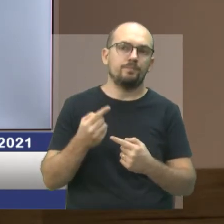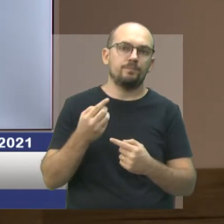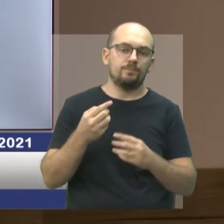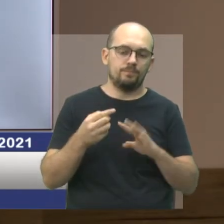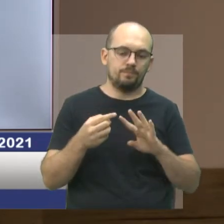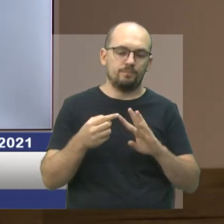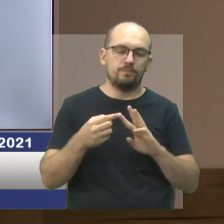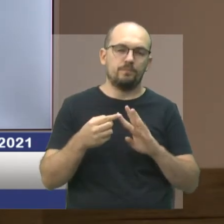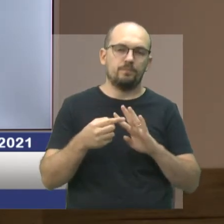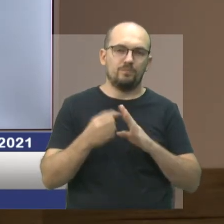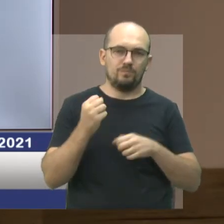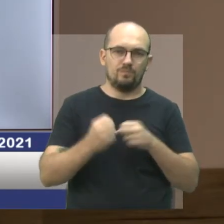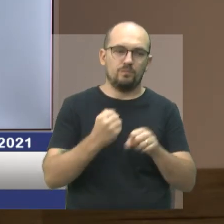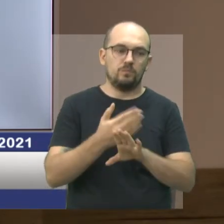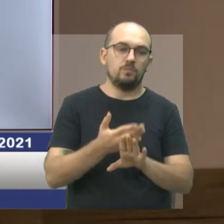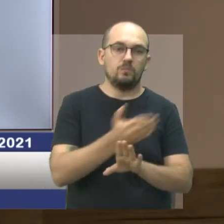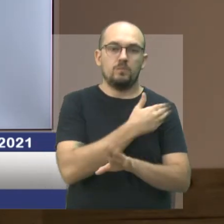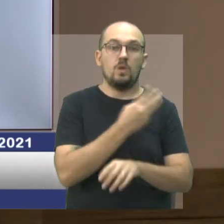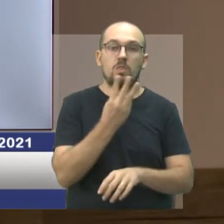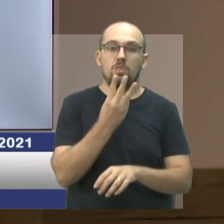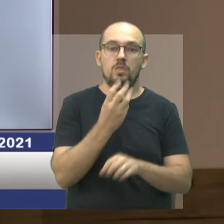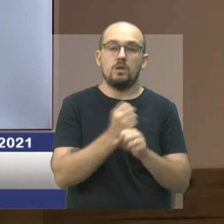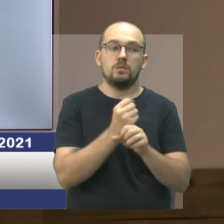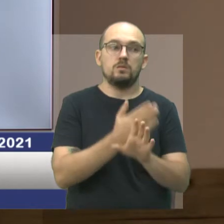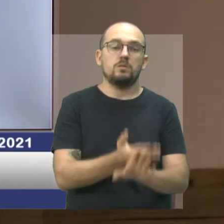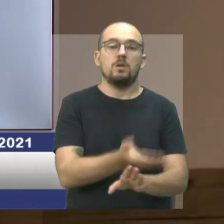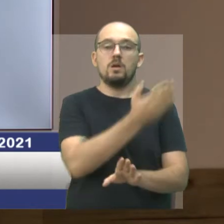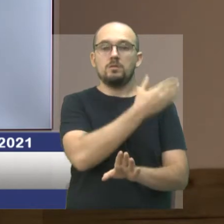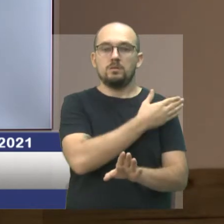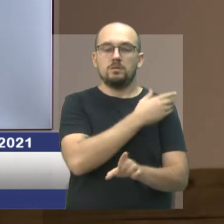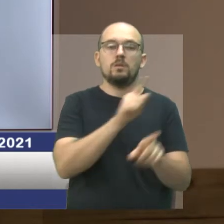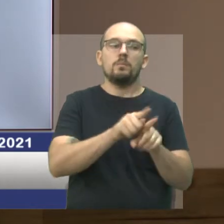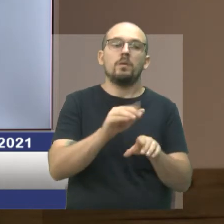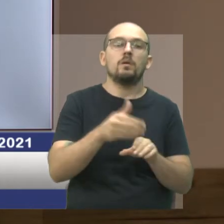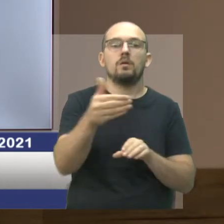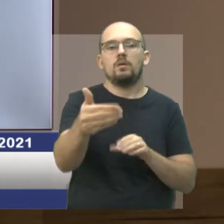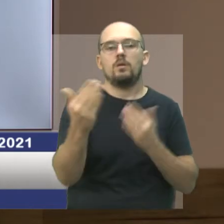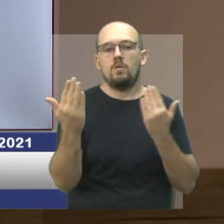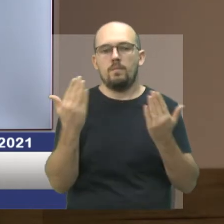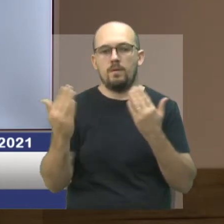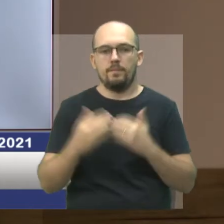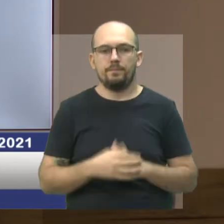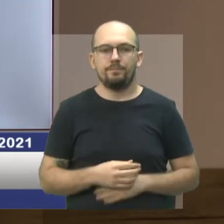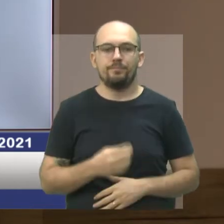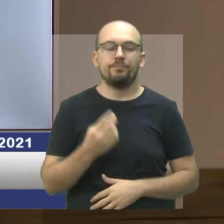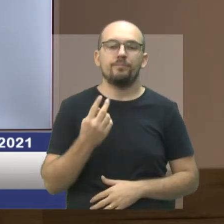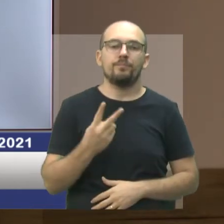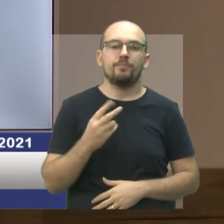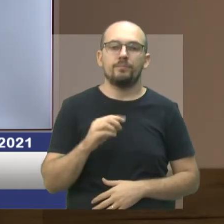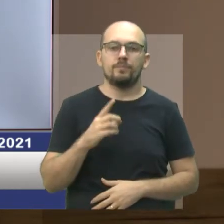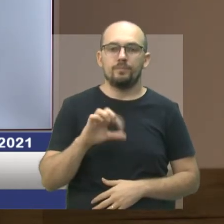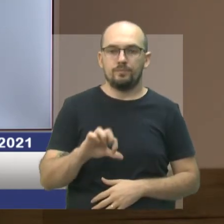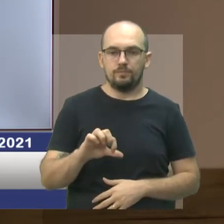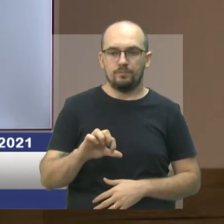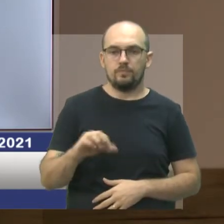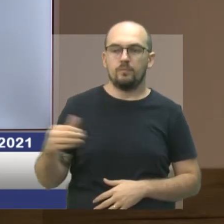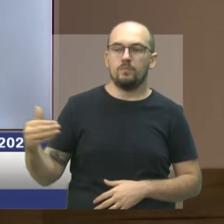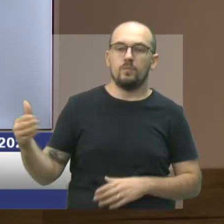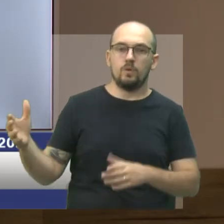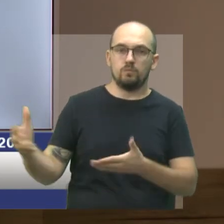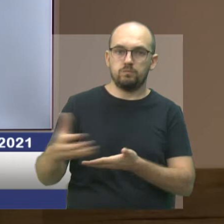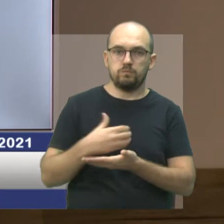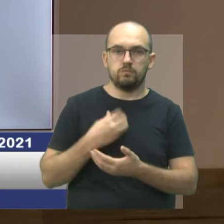anteriores e nos próximos exercícios. Em 2019, nós arrecadamos um total